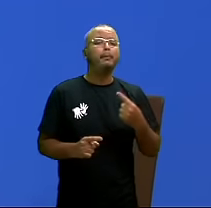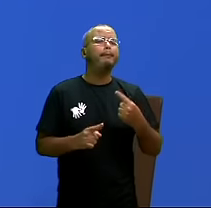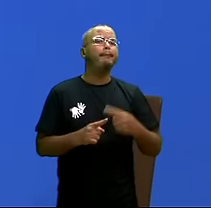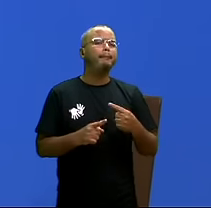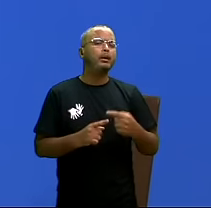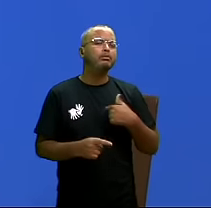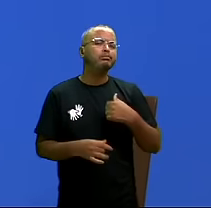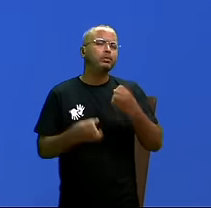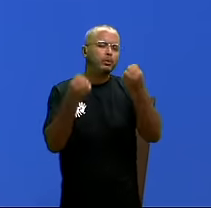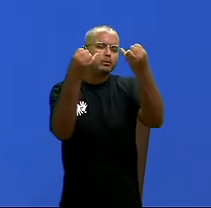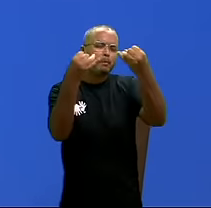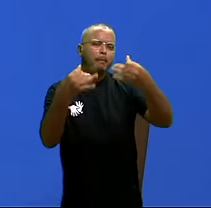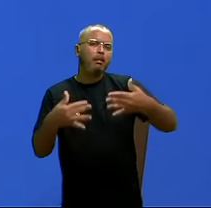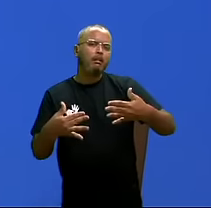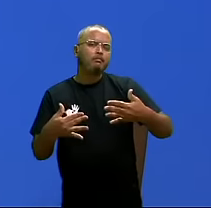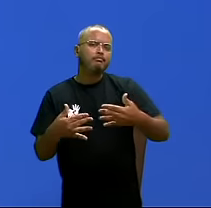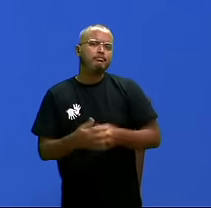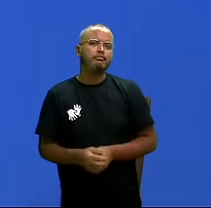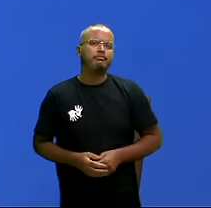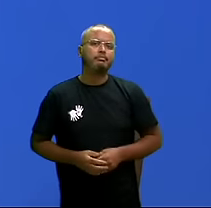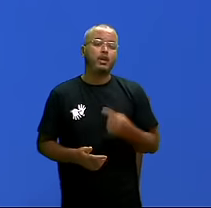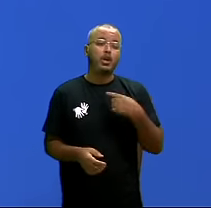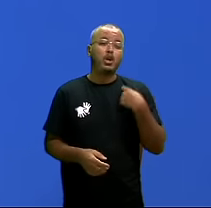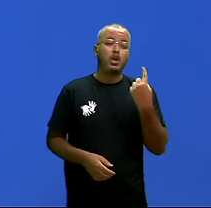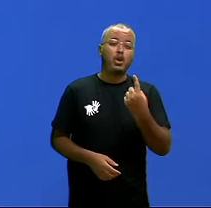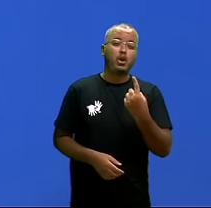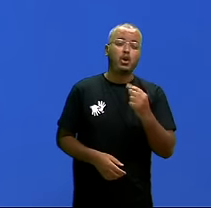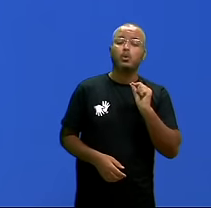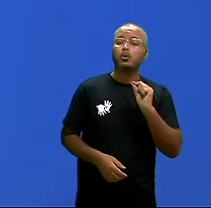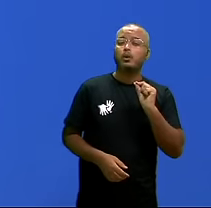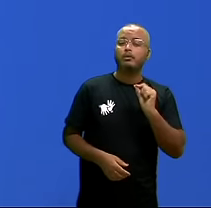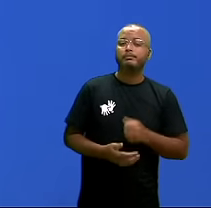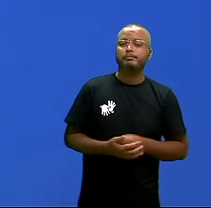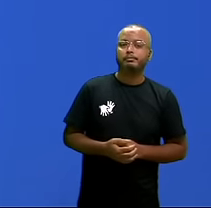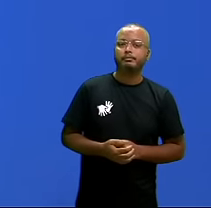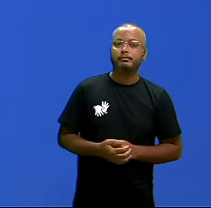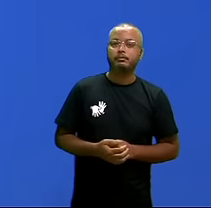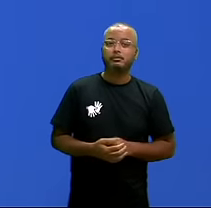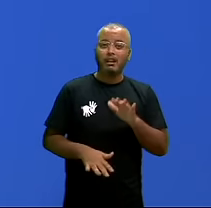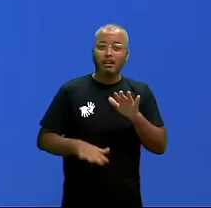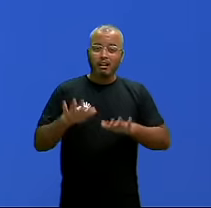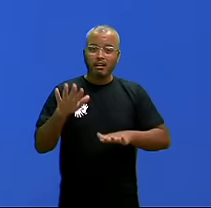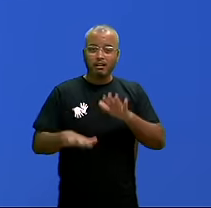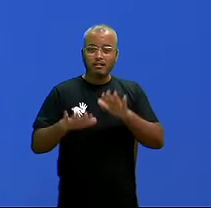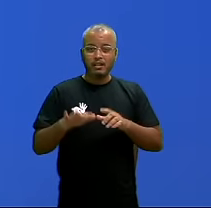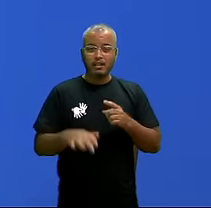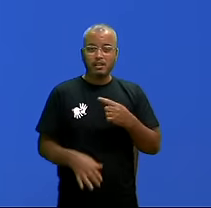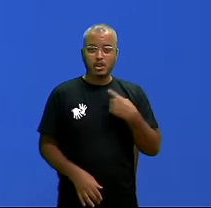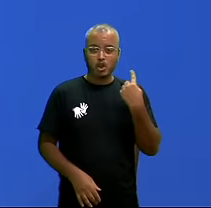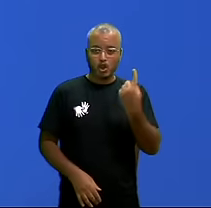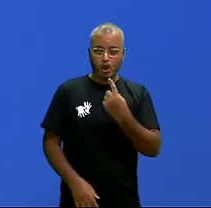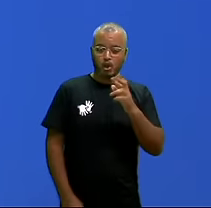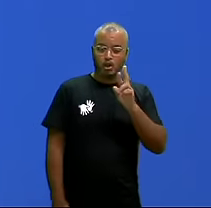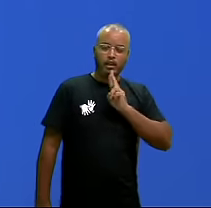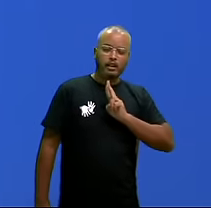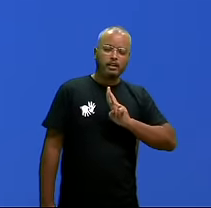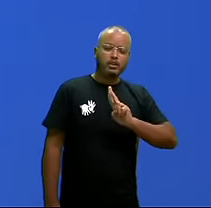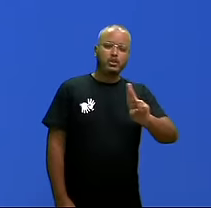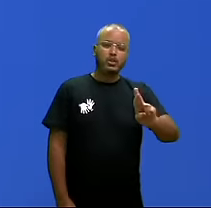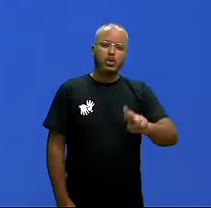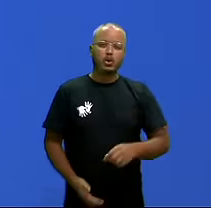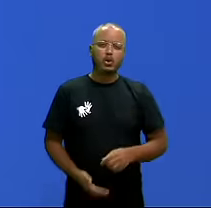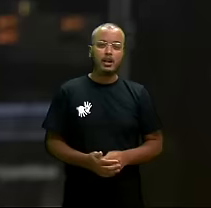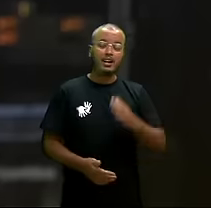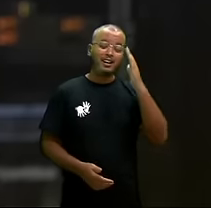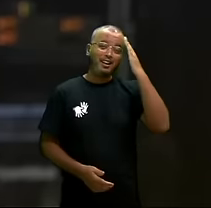gente? Para a gente parar de ficar se escondendo numa ignorância religiosa, de achar